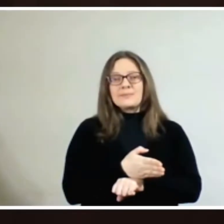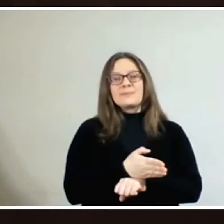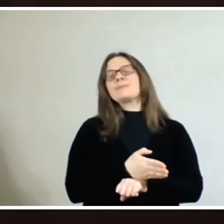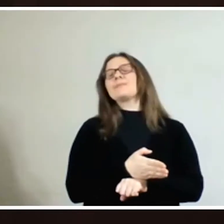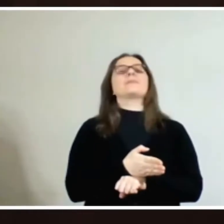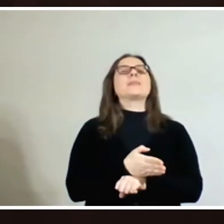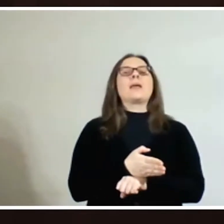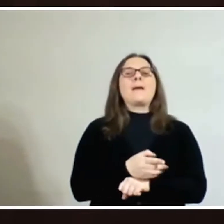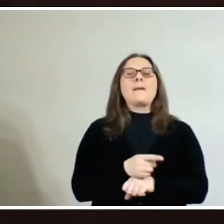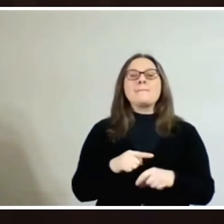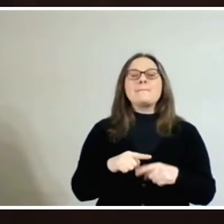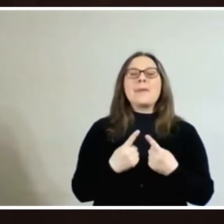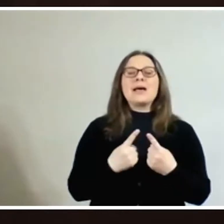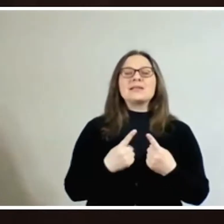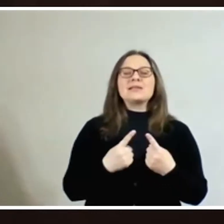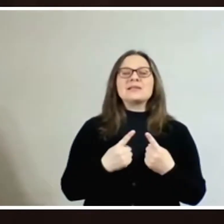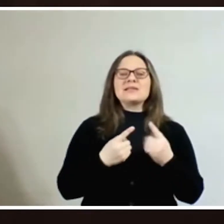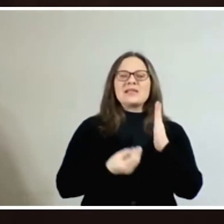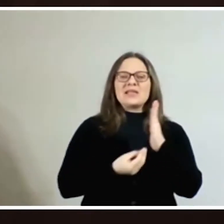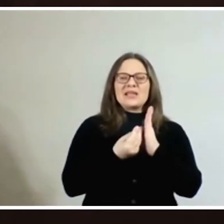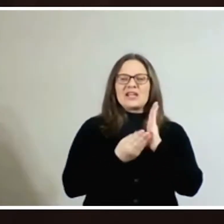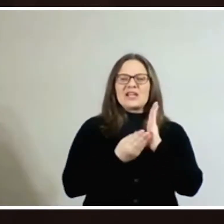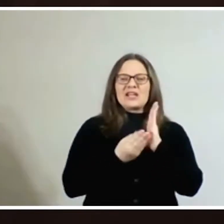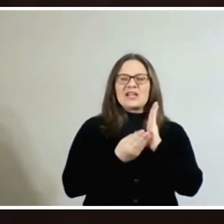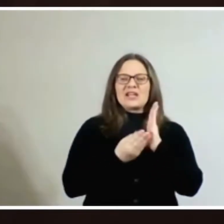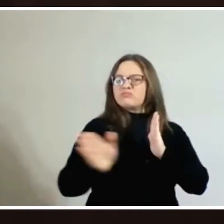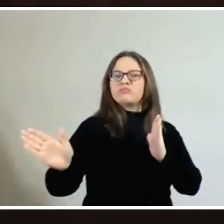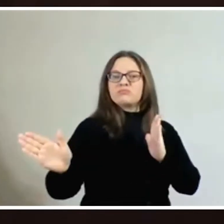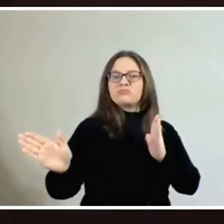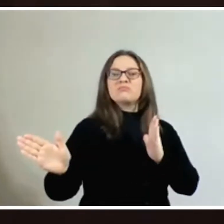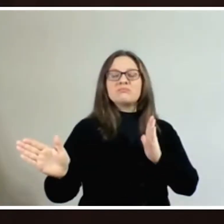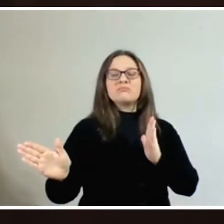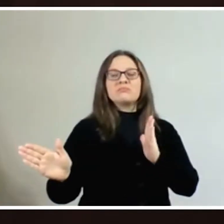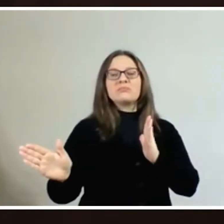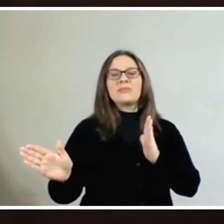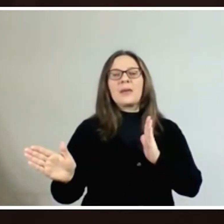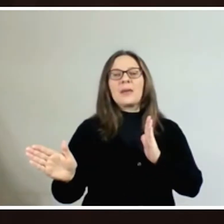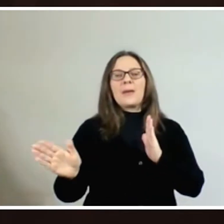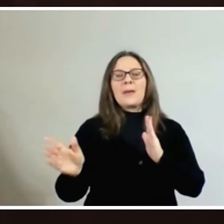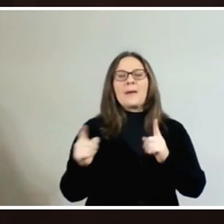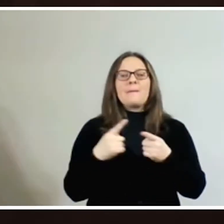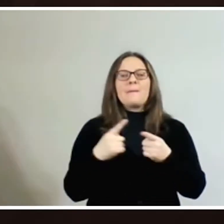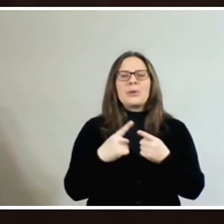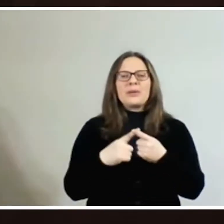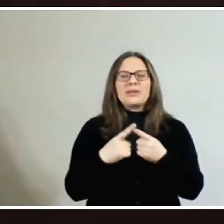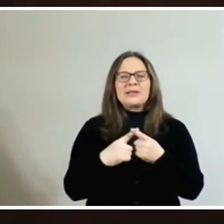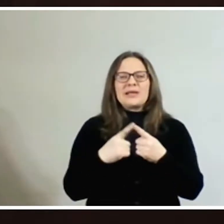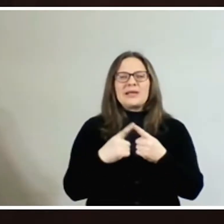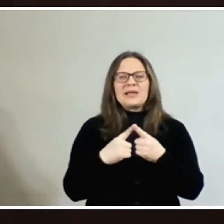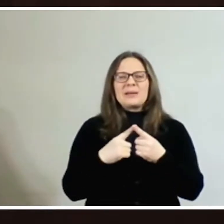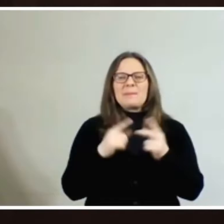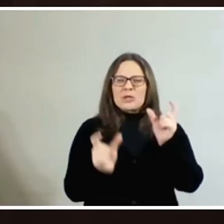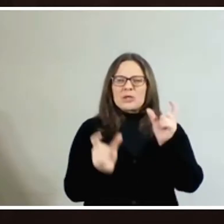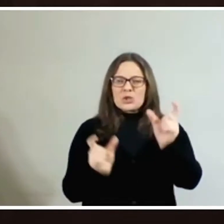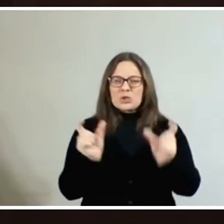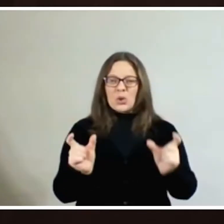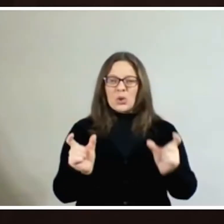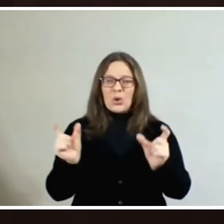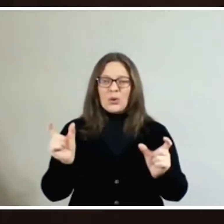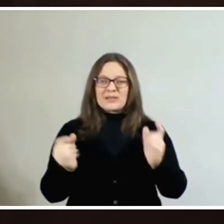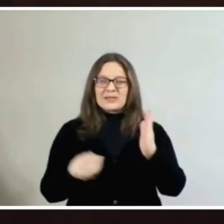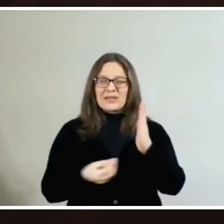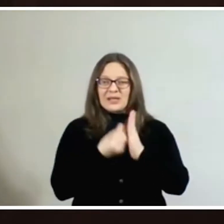foram para que ficasse manifesto que nenhum deles é dos nossos. João, é muito interessante João falar desse jeito,